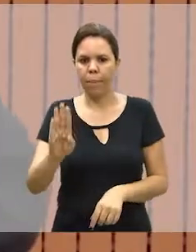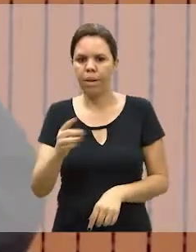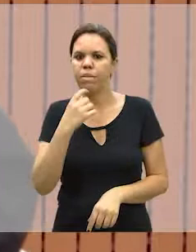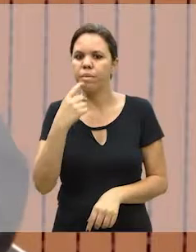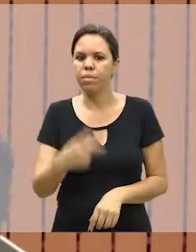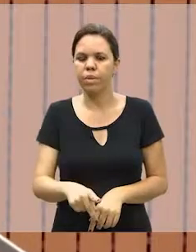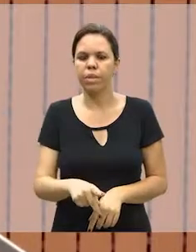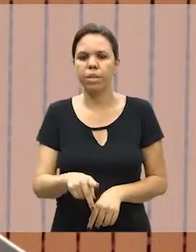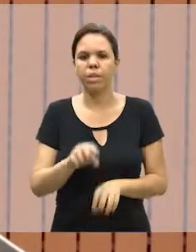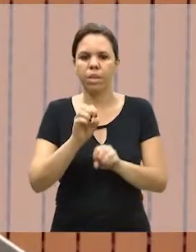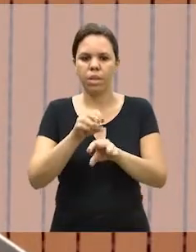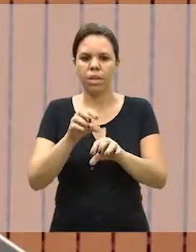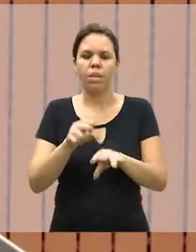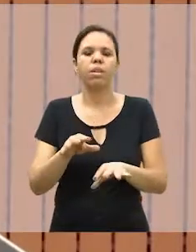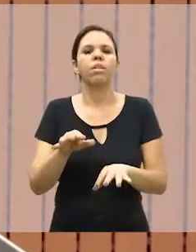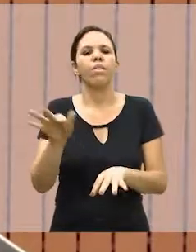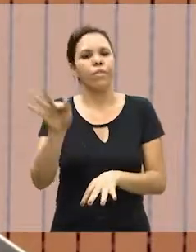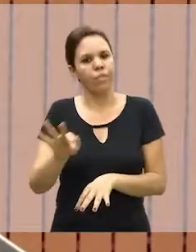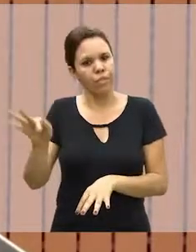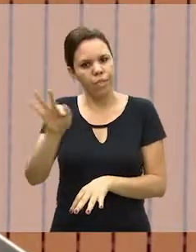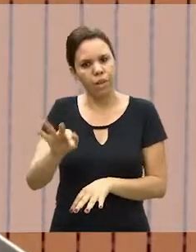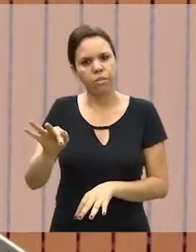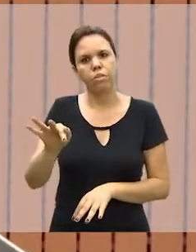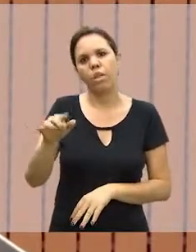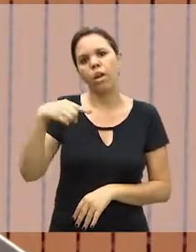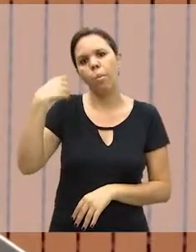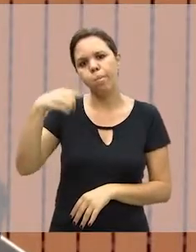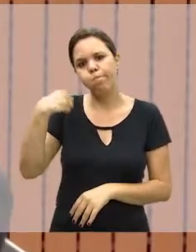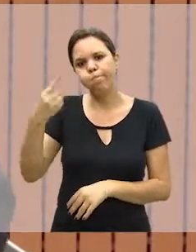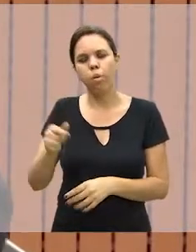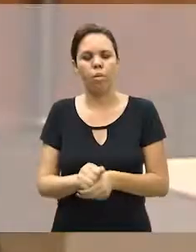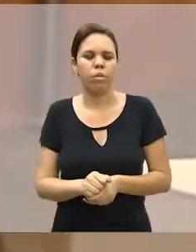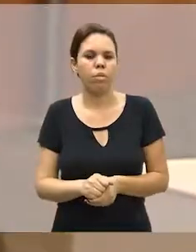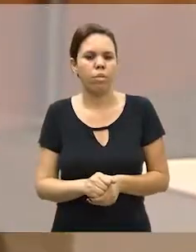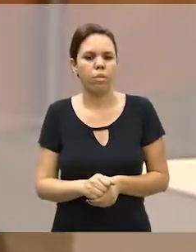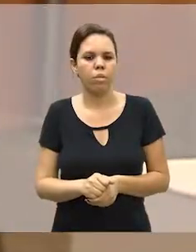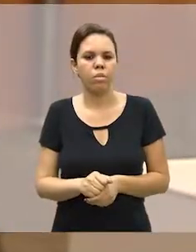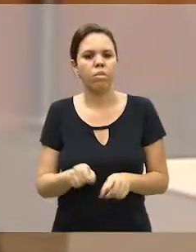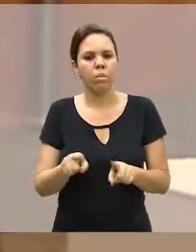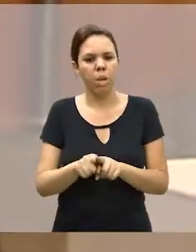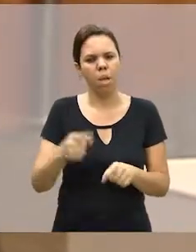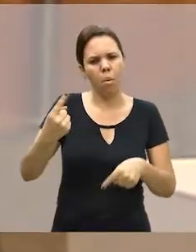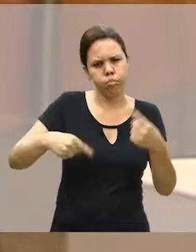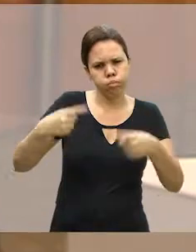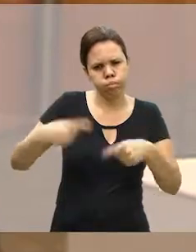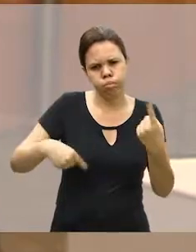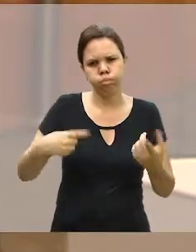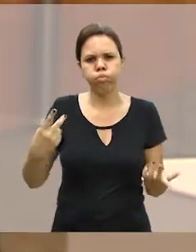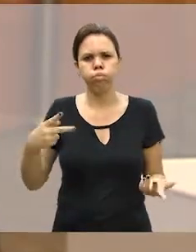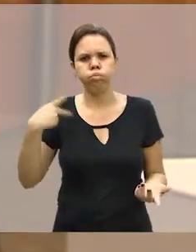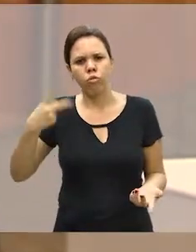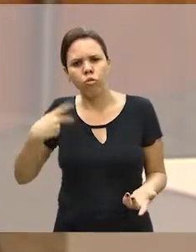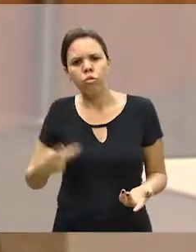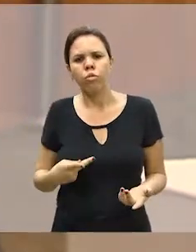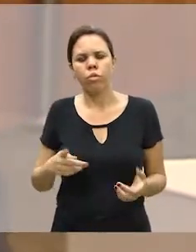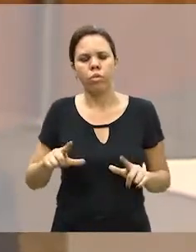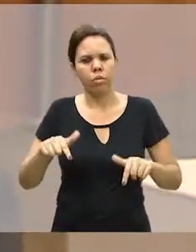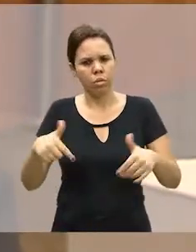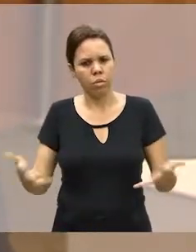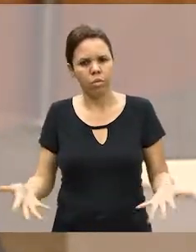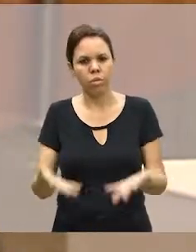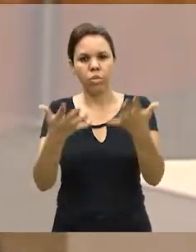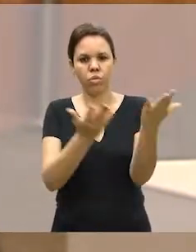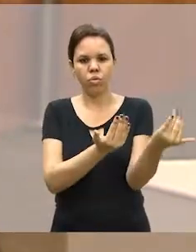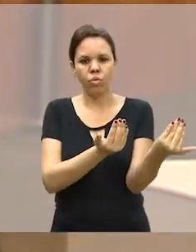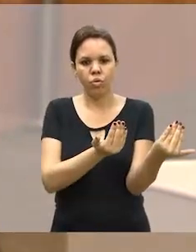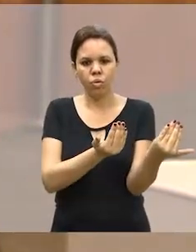e lecionado em faculdades de Direito. Apesar da vocação política já ter sido despertada na juventude,